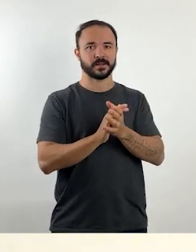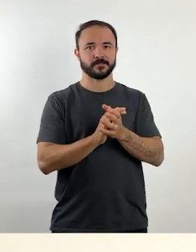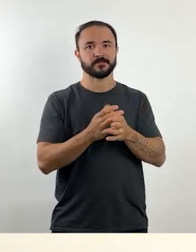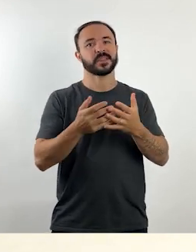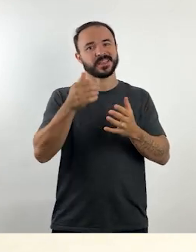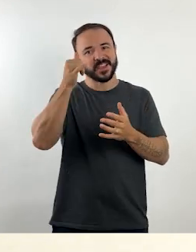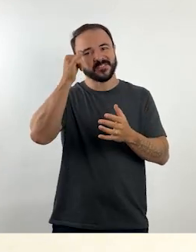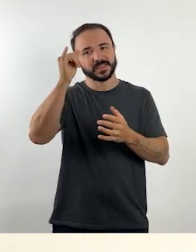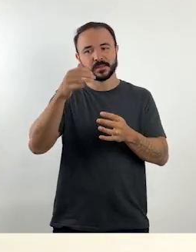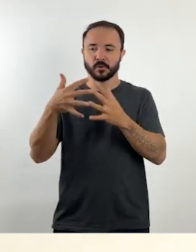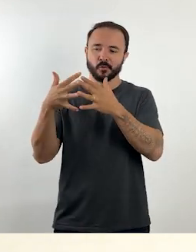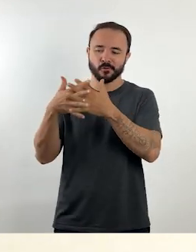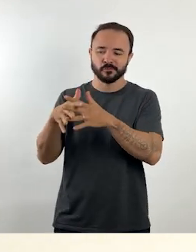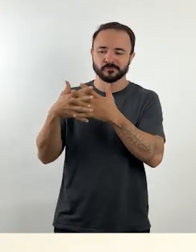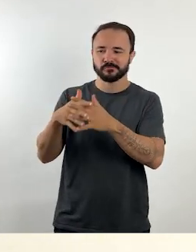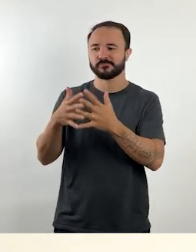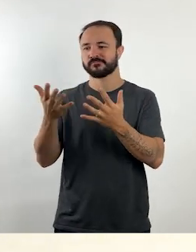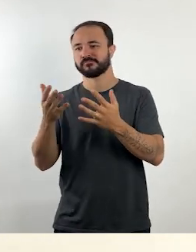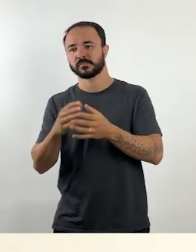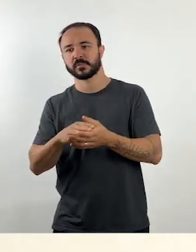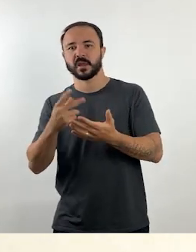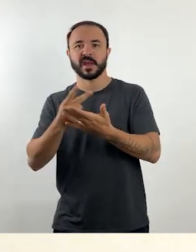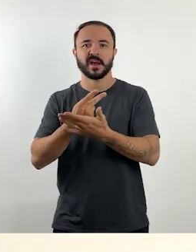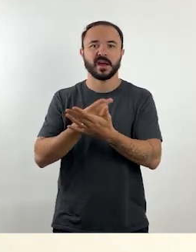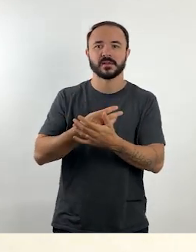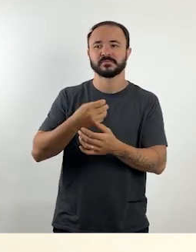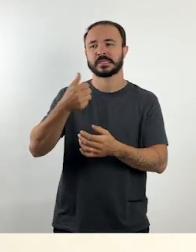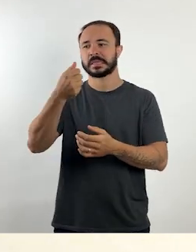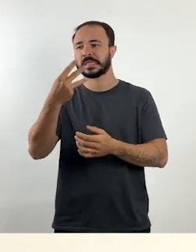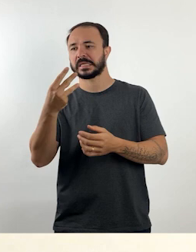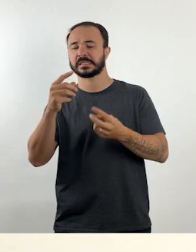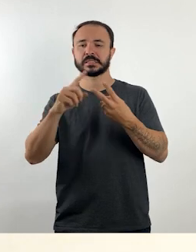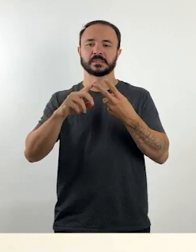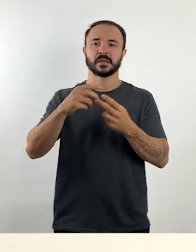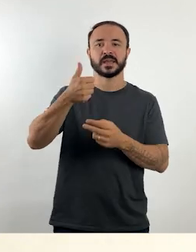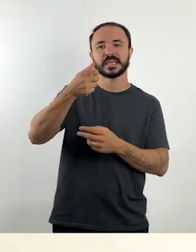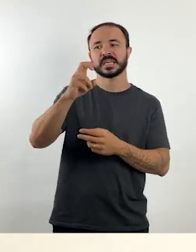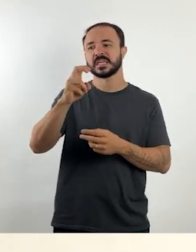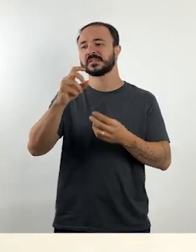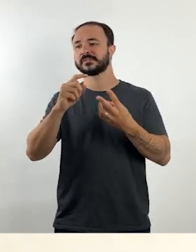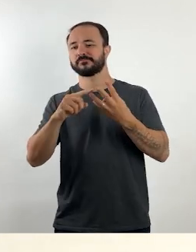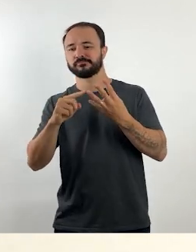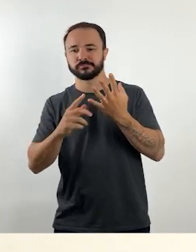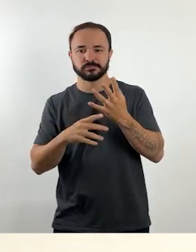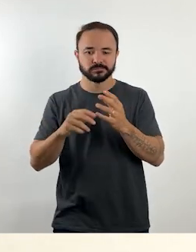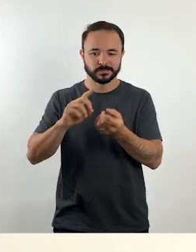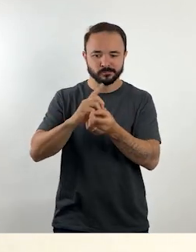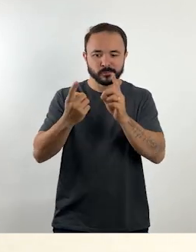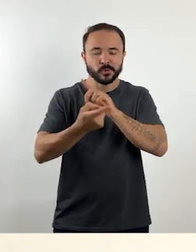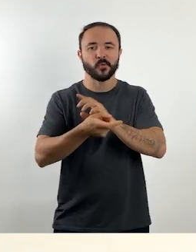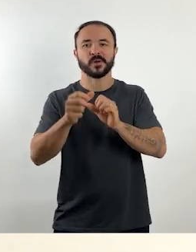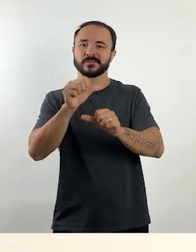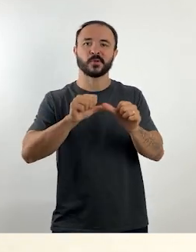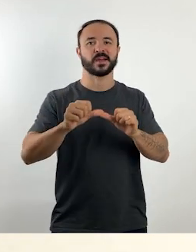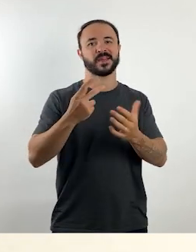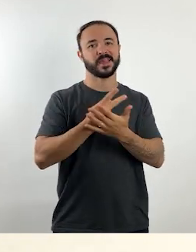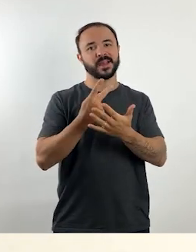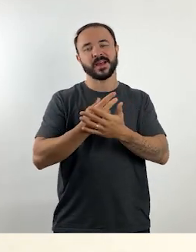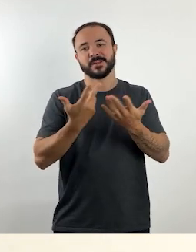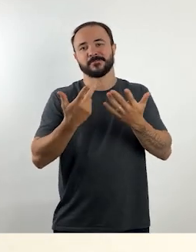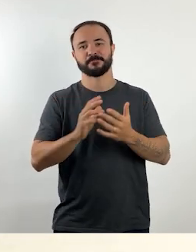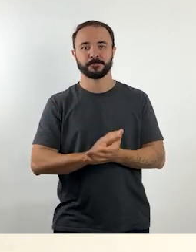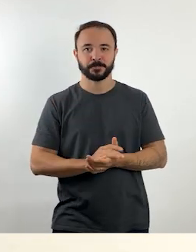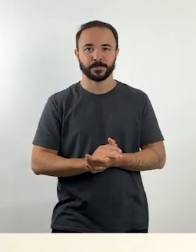não confunda e utilize ou a barra de 13 ou a barra de 15, uma no lugar da outra. Então, vou fazer